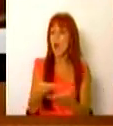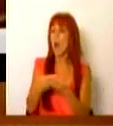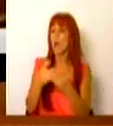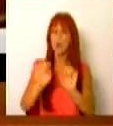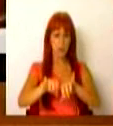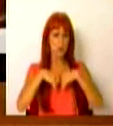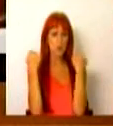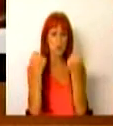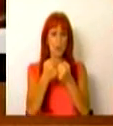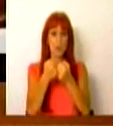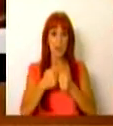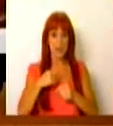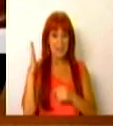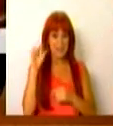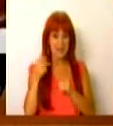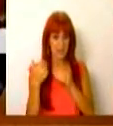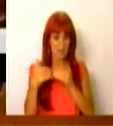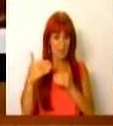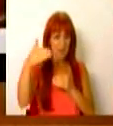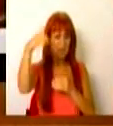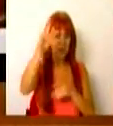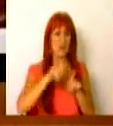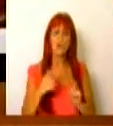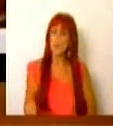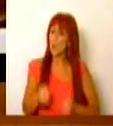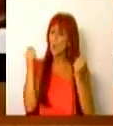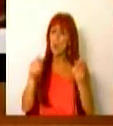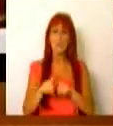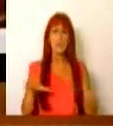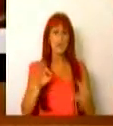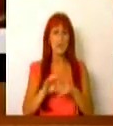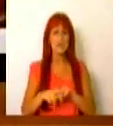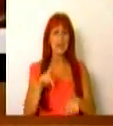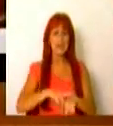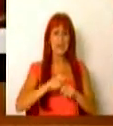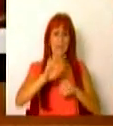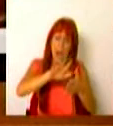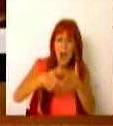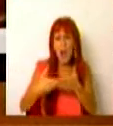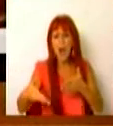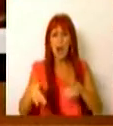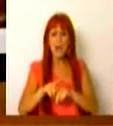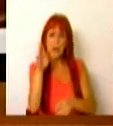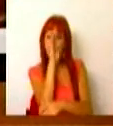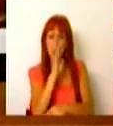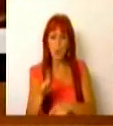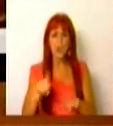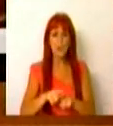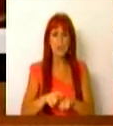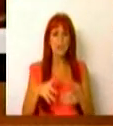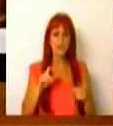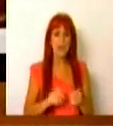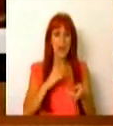e social para as próximas décadas. São investimentos que obedecem a períodos de planeamento e execução que